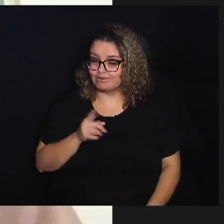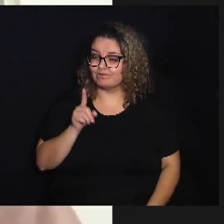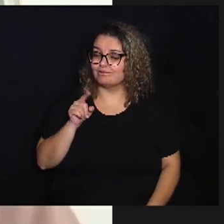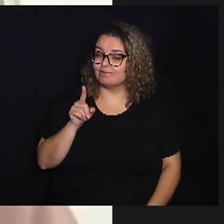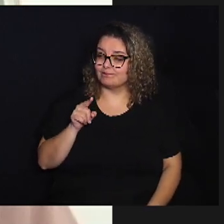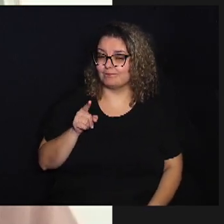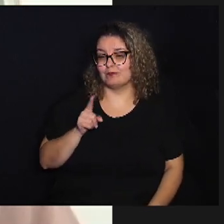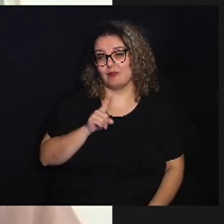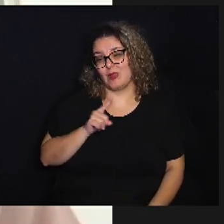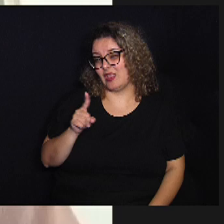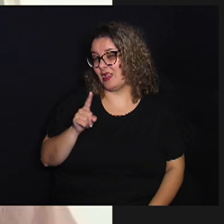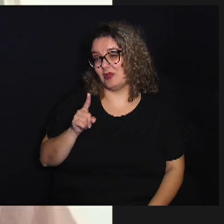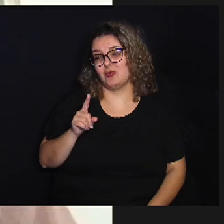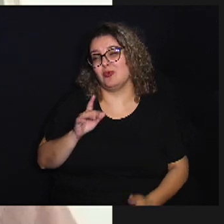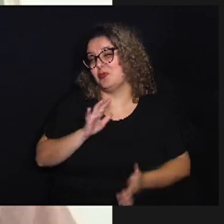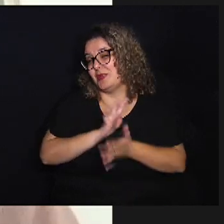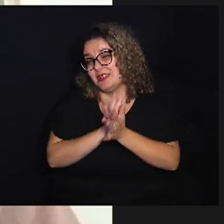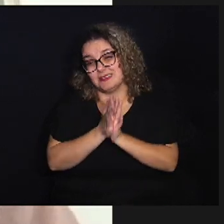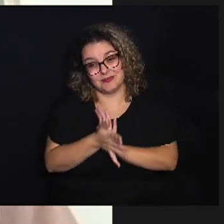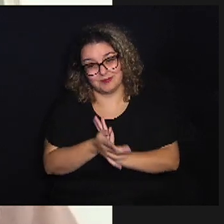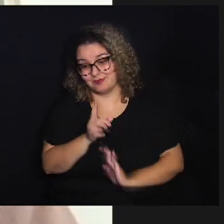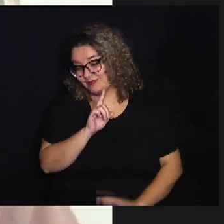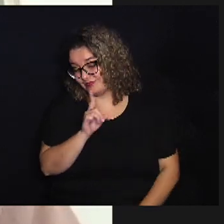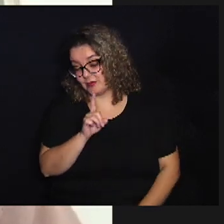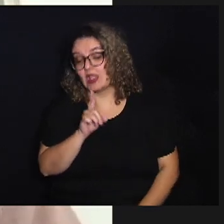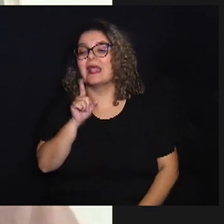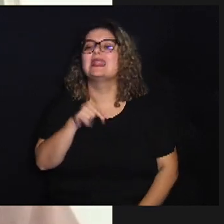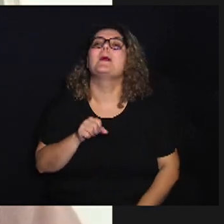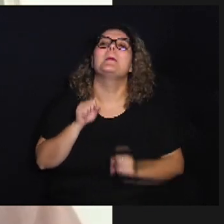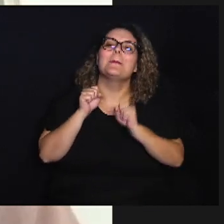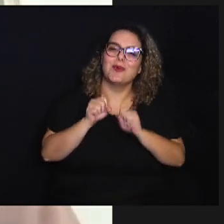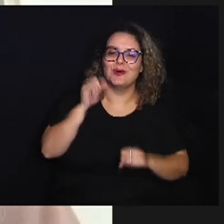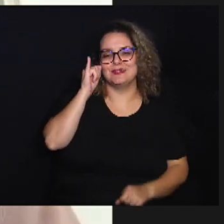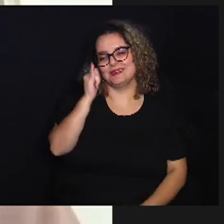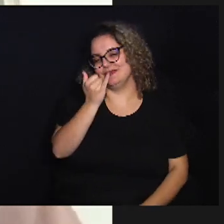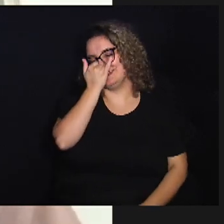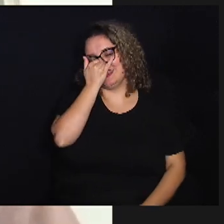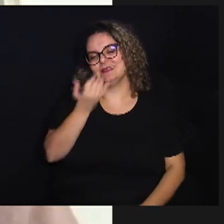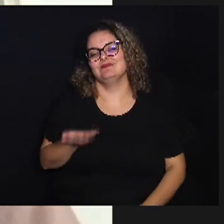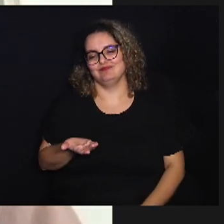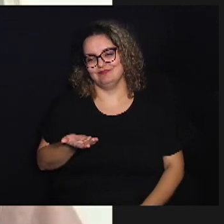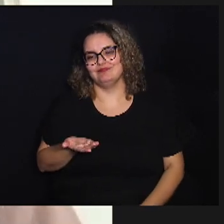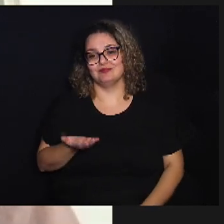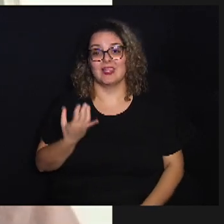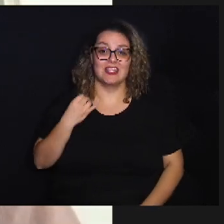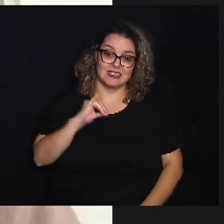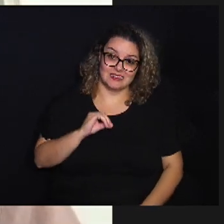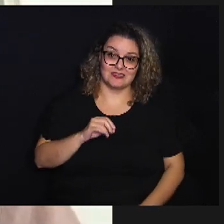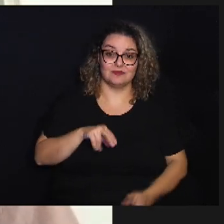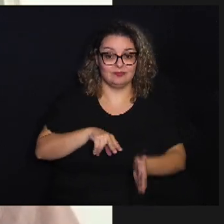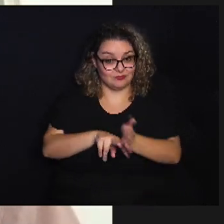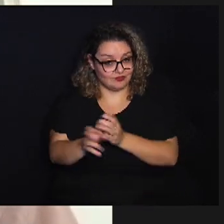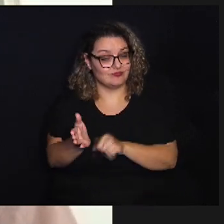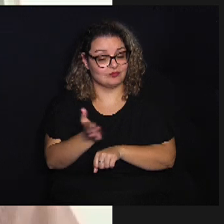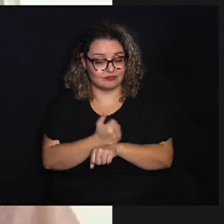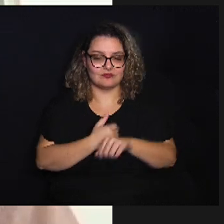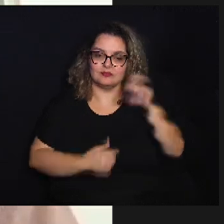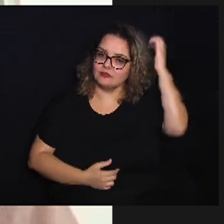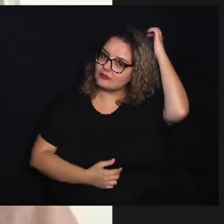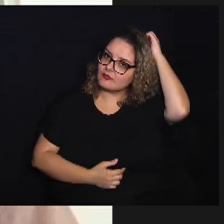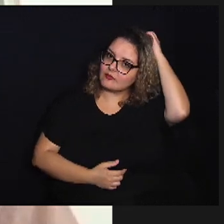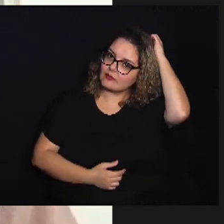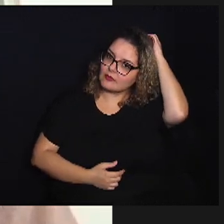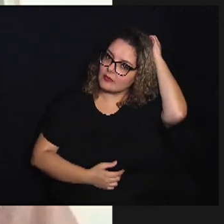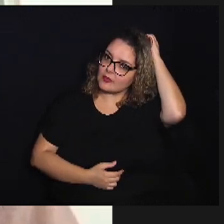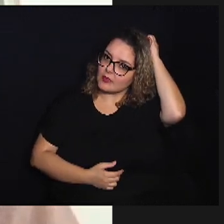ela não é uma tragédia, na verdade, ela pode ser prevenível. Então, assim, se a gente fazer um diagnóstico precoce, a gente consegue tratar